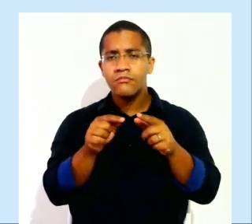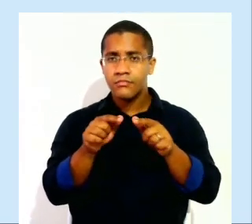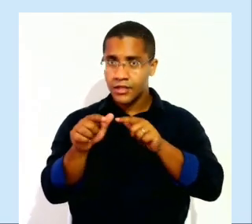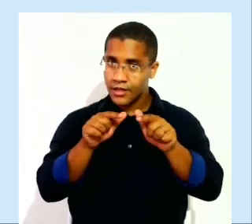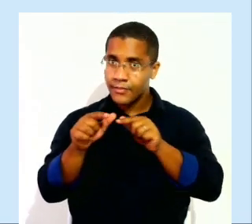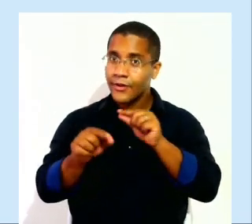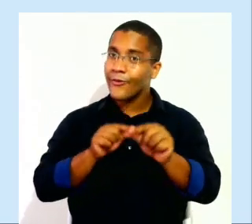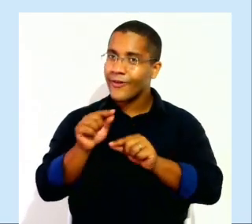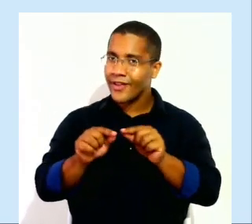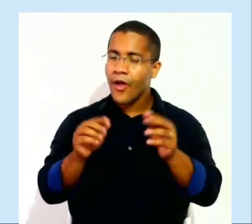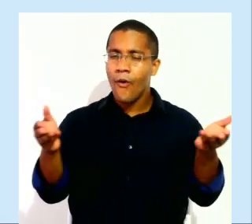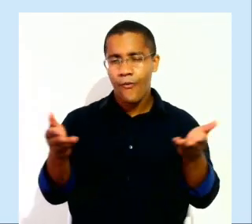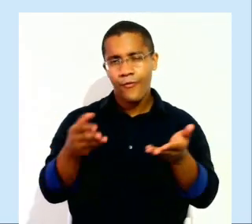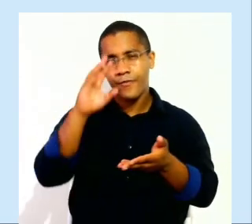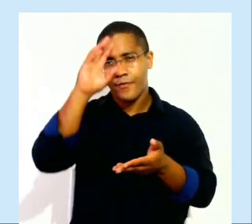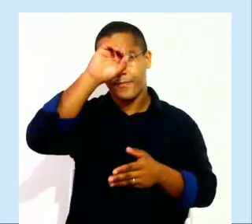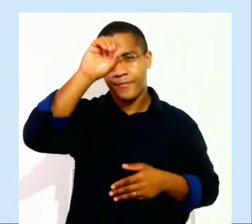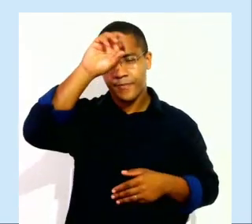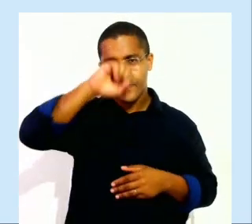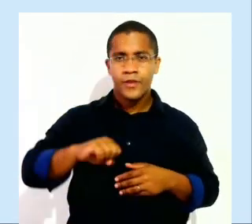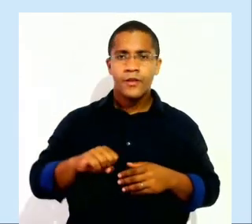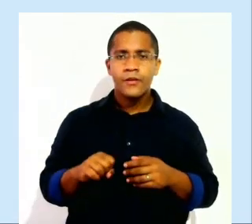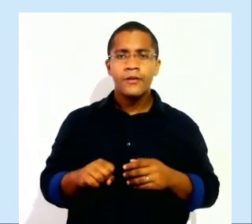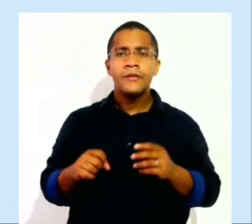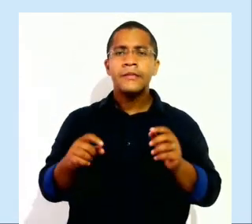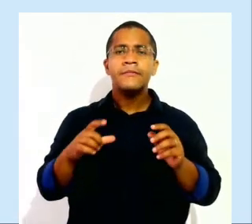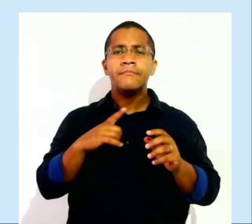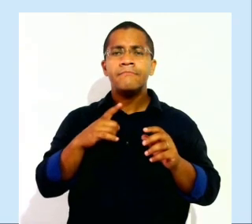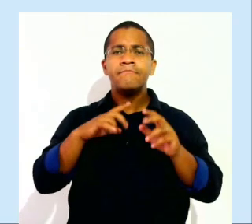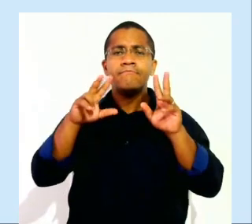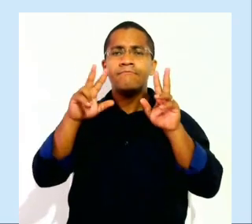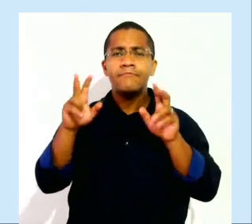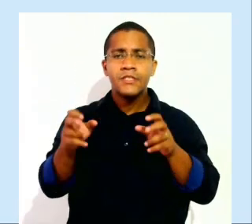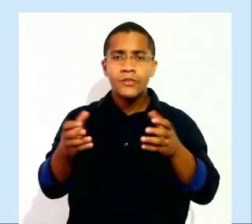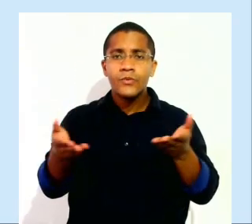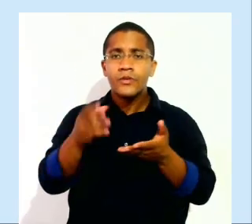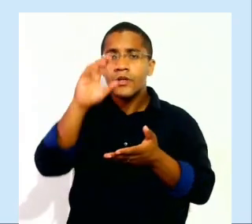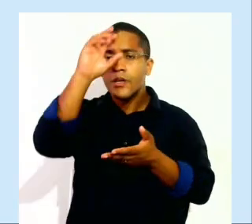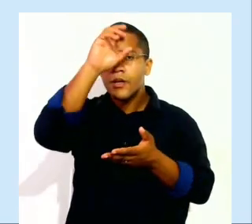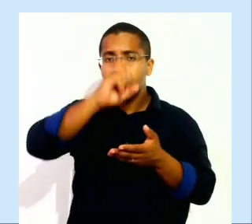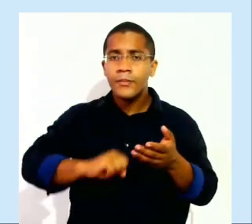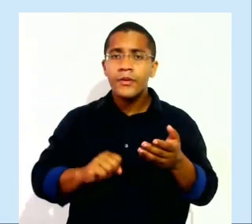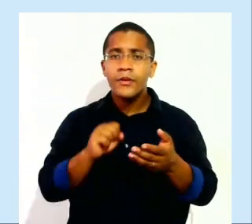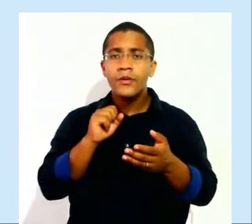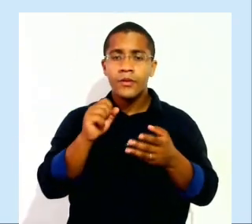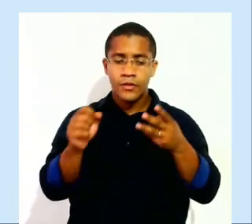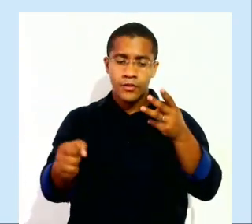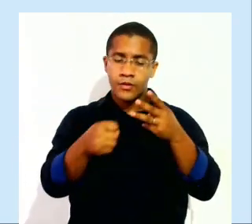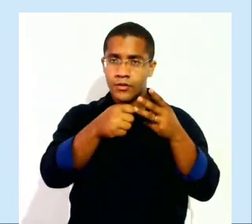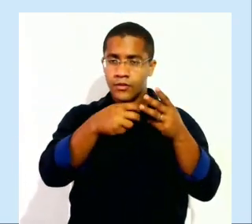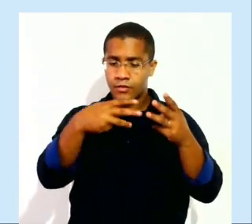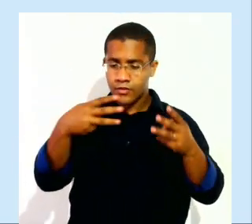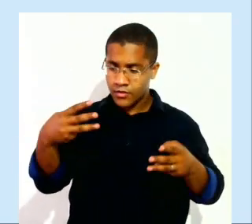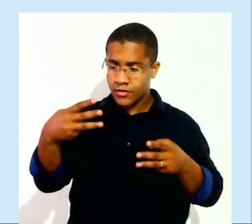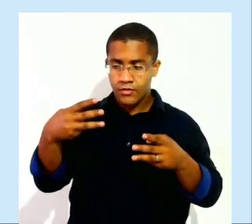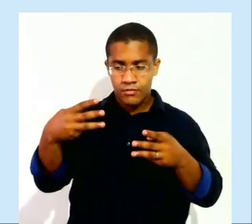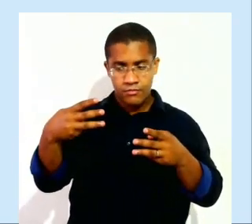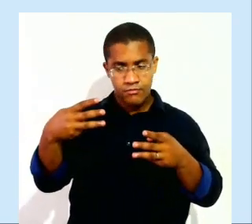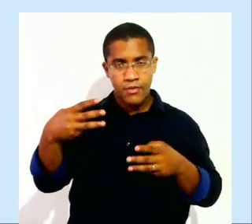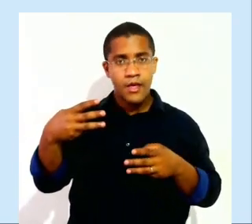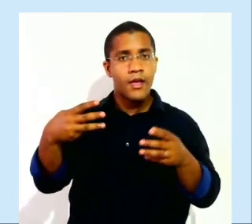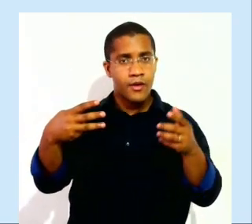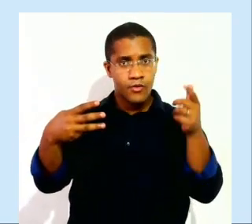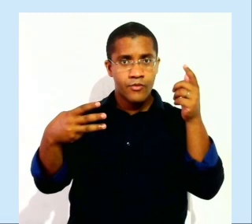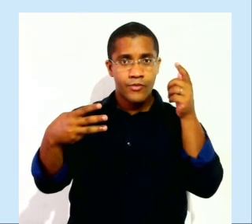funções. Hoje a gente vai ver a questão justamente de alguns sistemas, para falar sobre